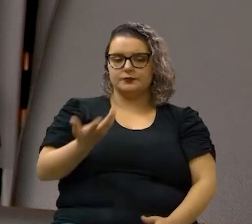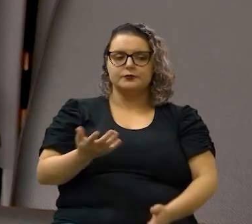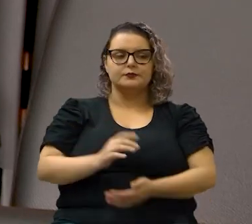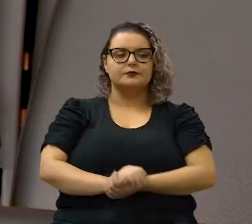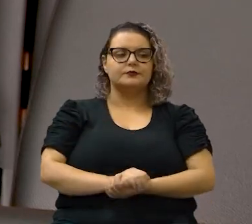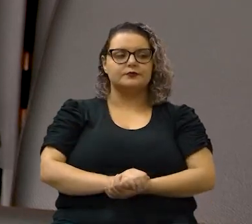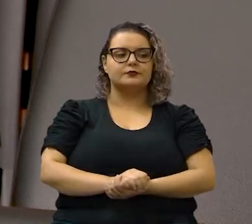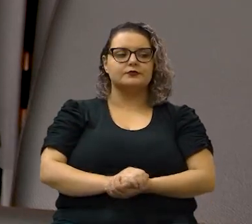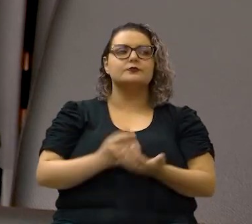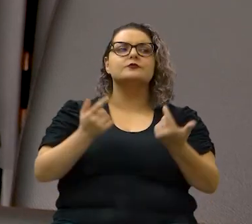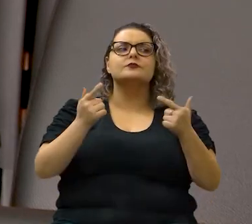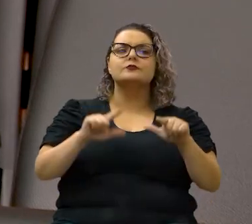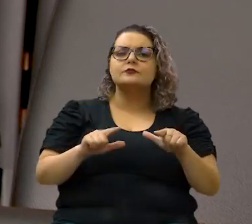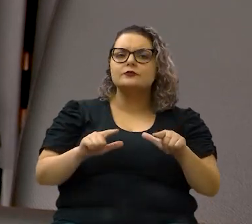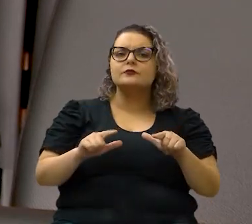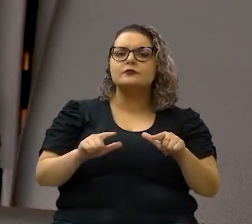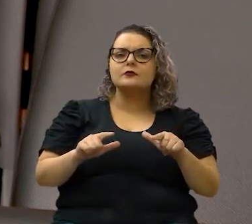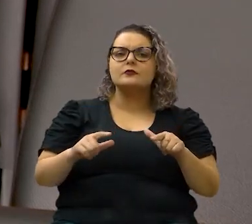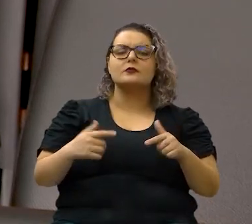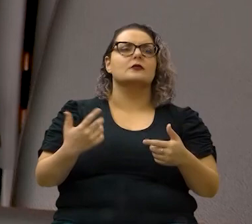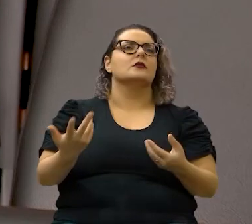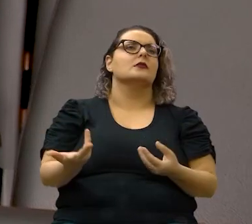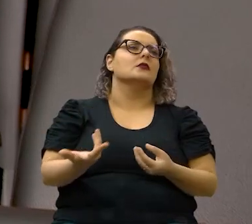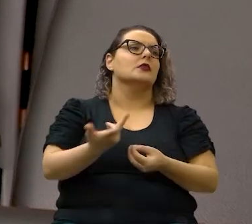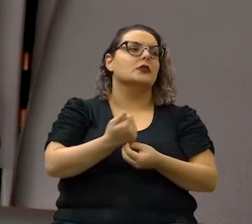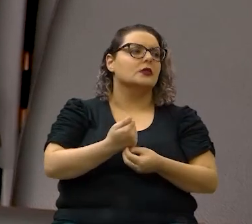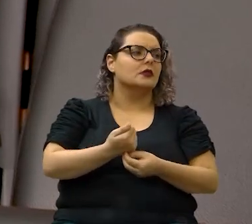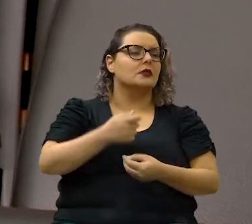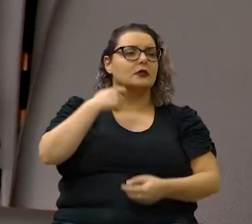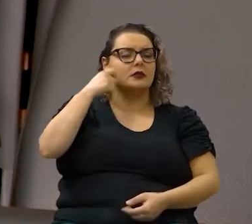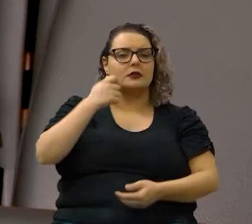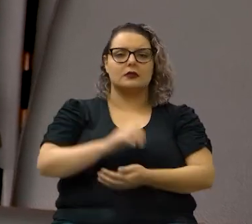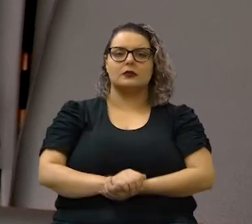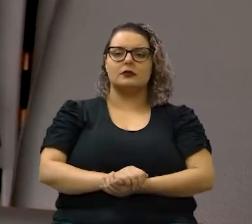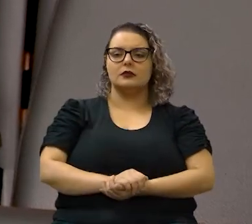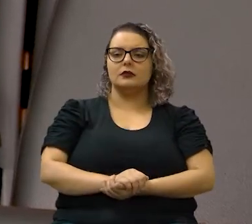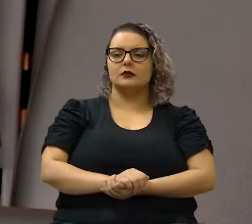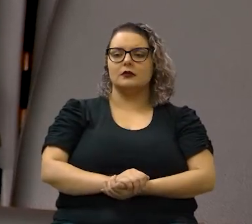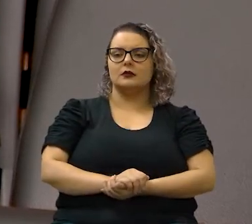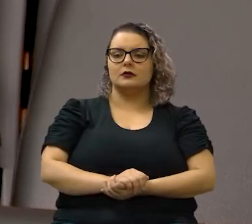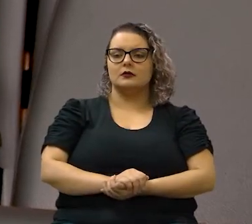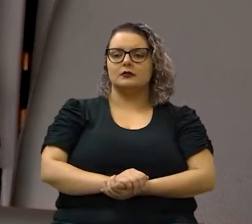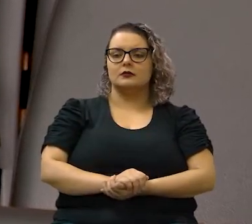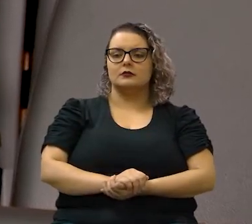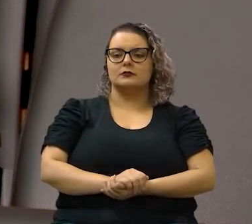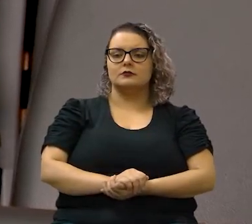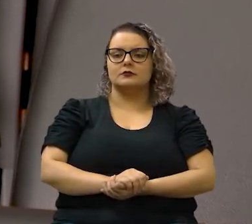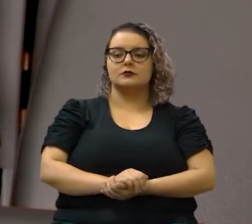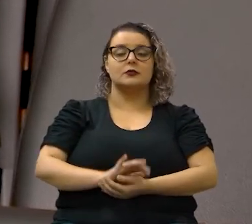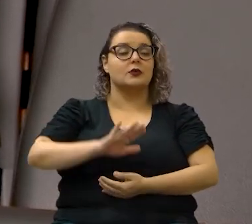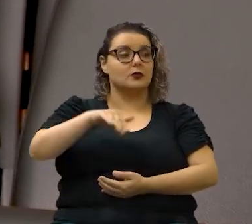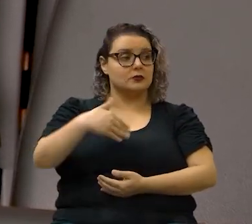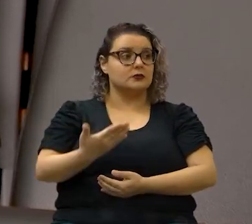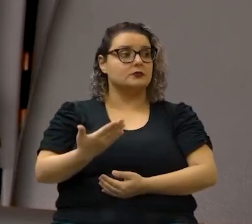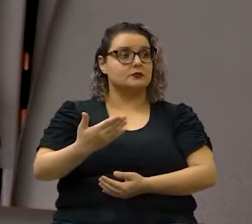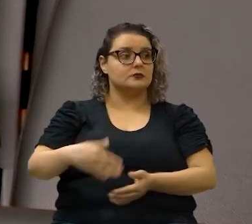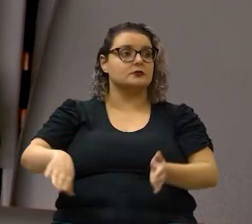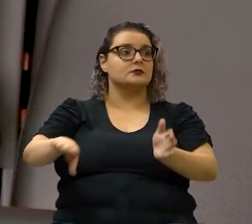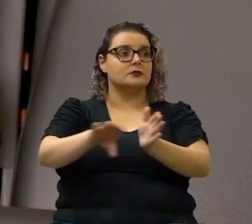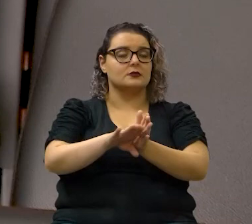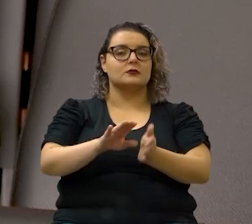tem a obra de determinado artista na cidade. Ou então, quando chegar na obra de arte